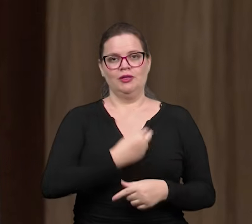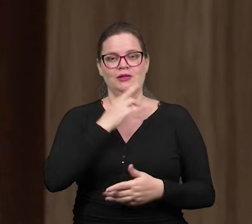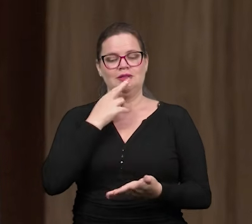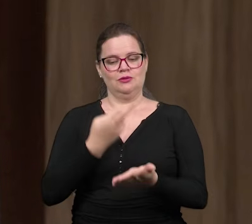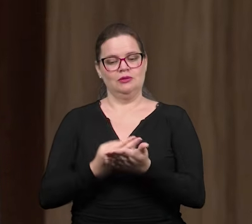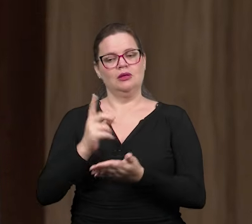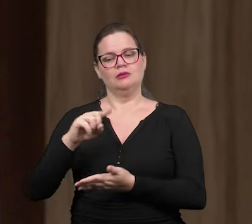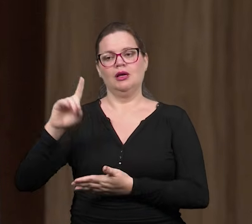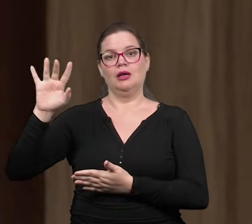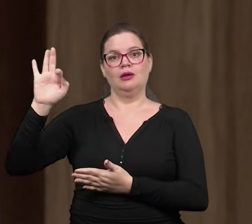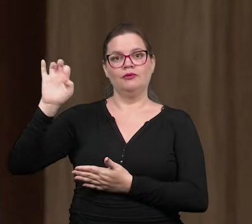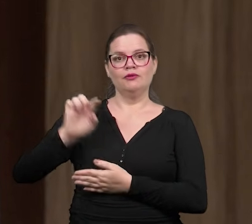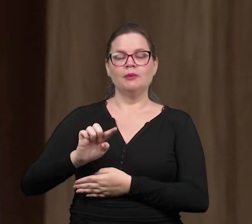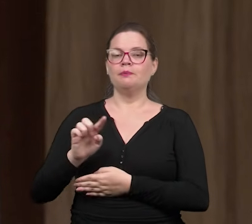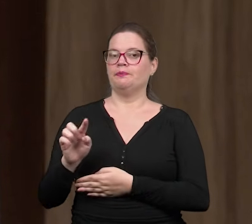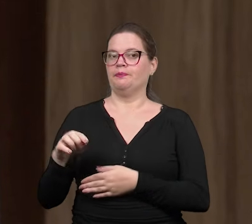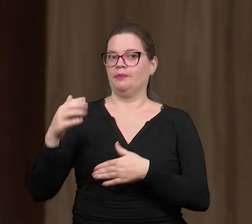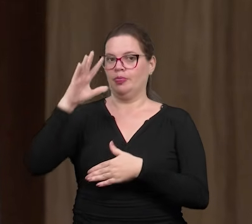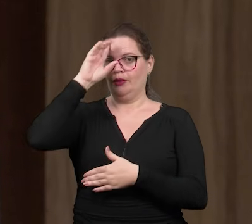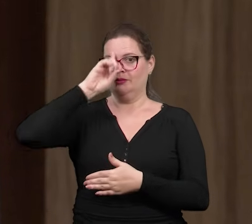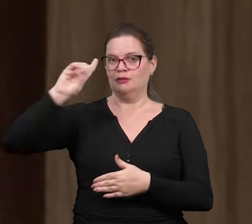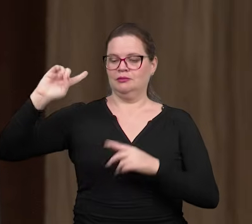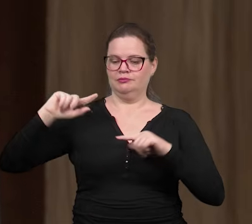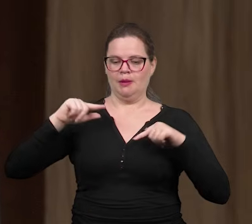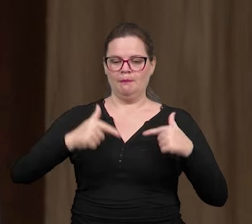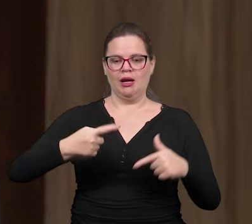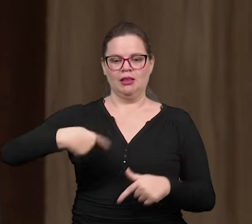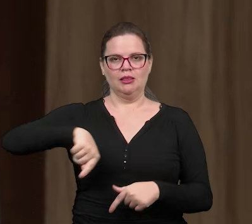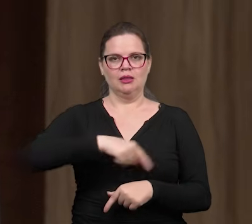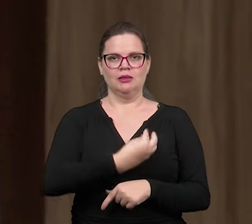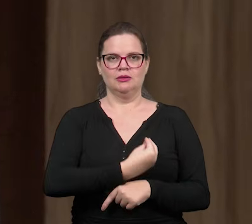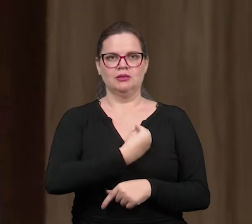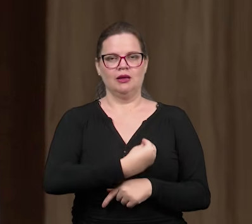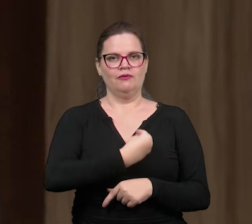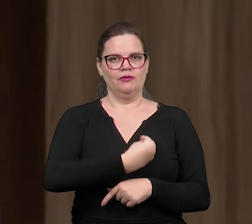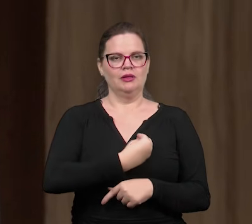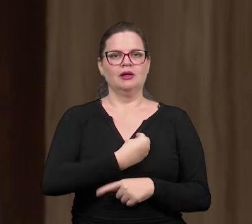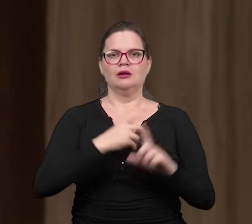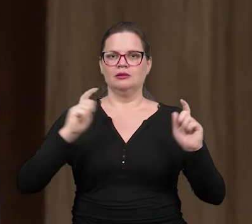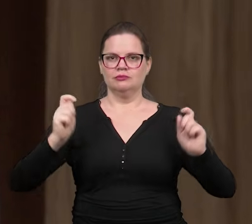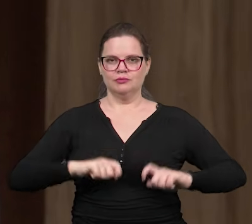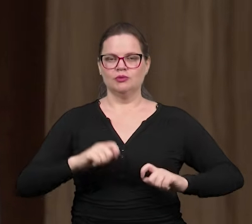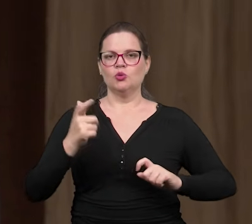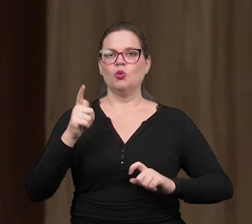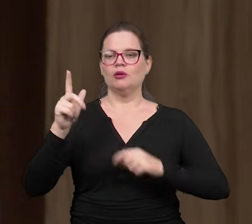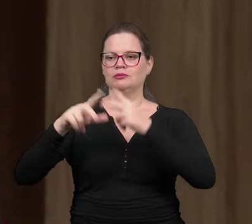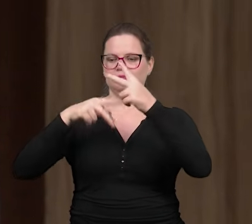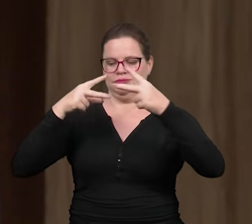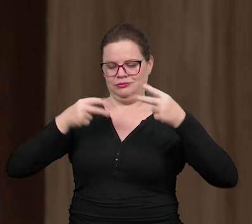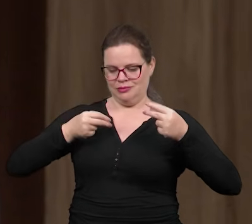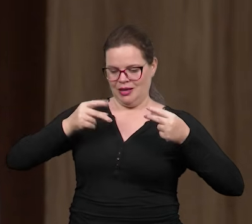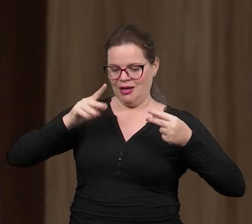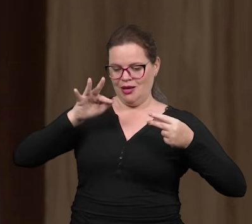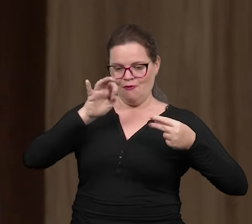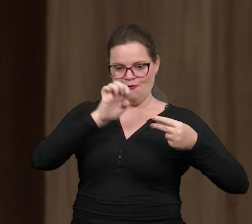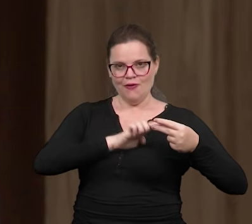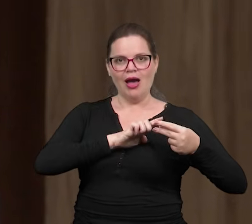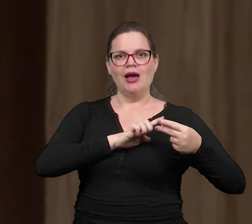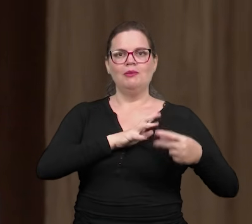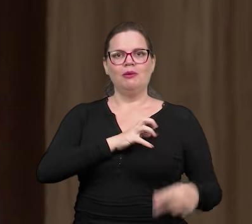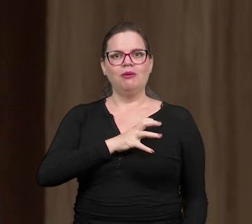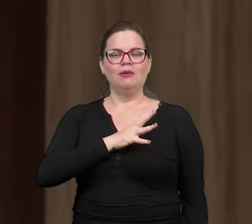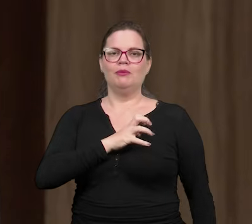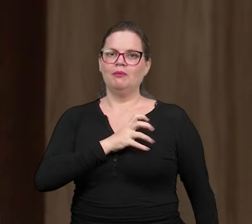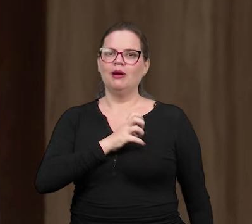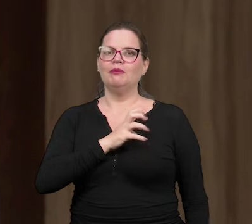Então, é a operação de Deus na nossa vida que é capaz de produzir uma fé que é